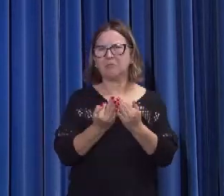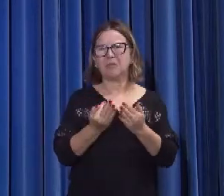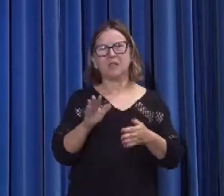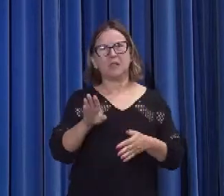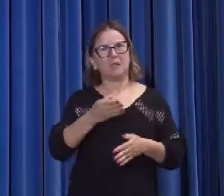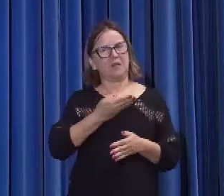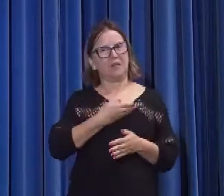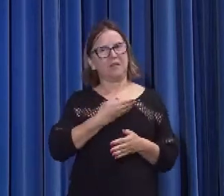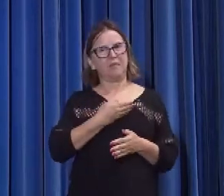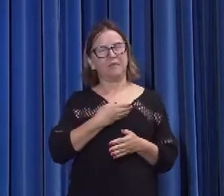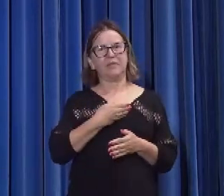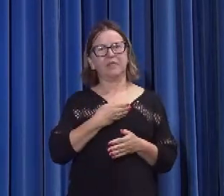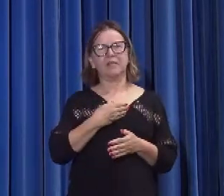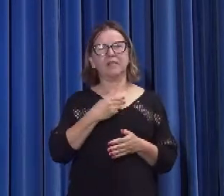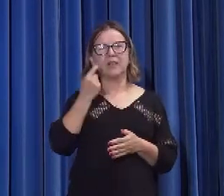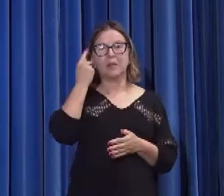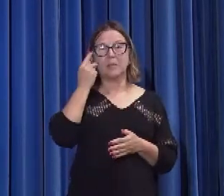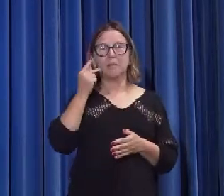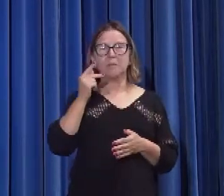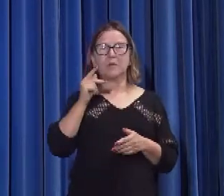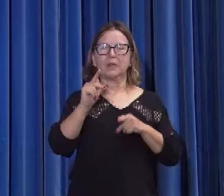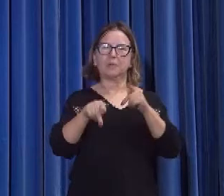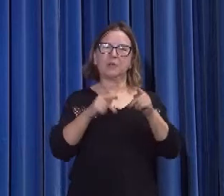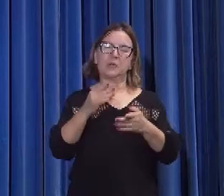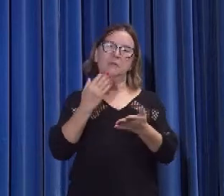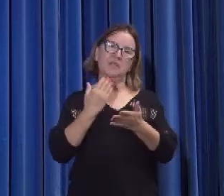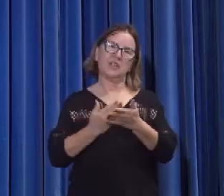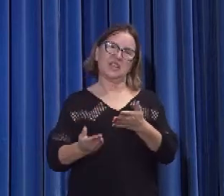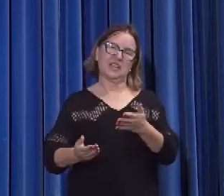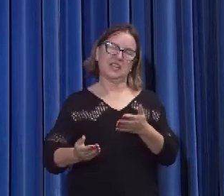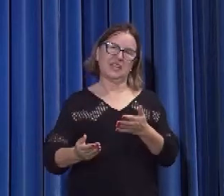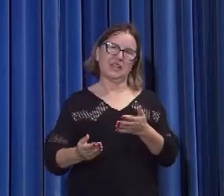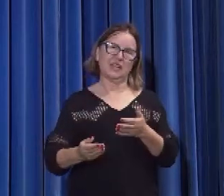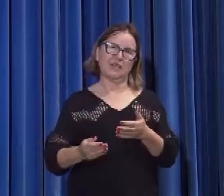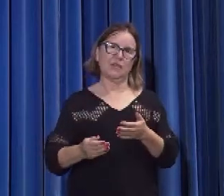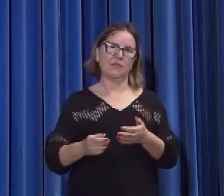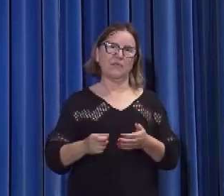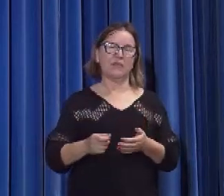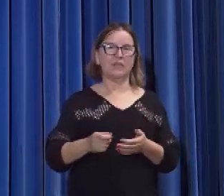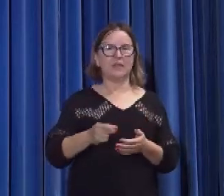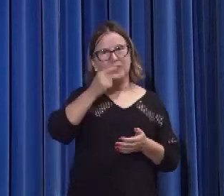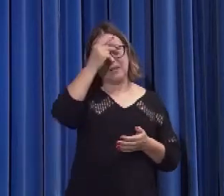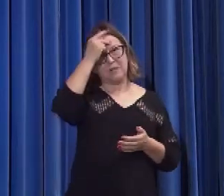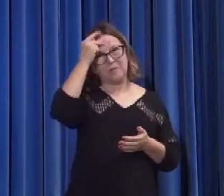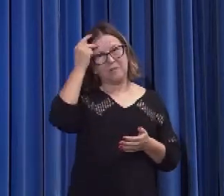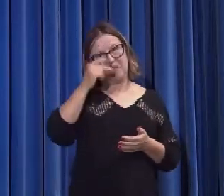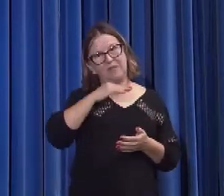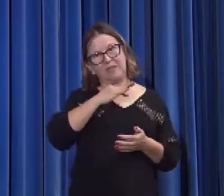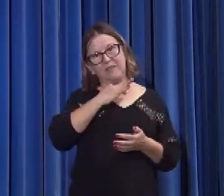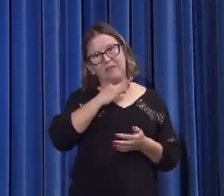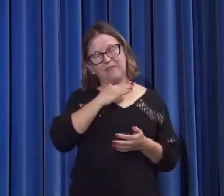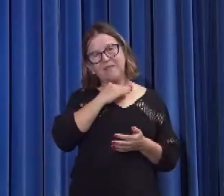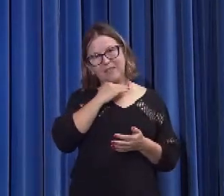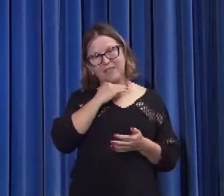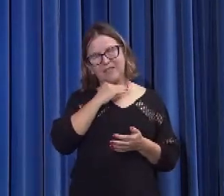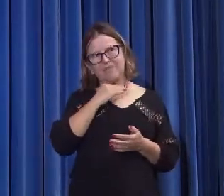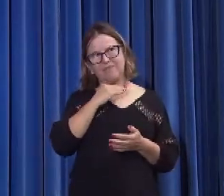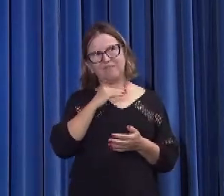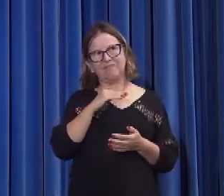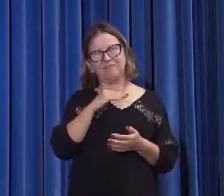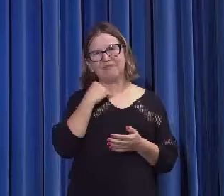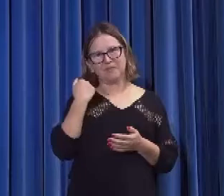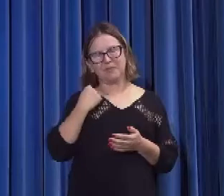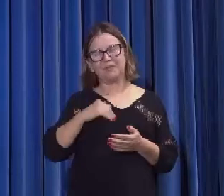estão enlutados, que o Senhor conceda graça para que possamos passar por esse